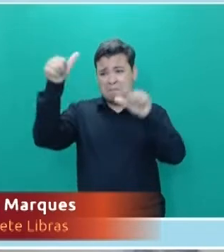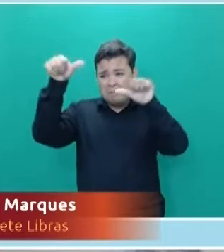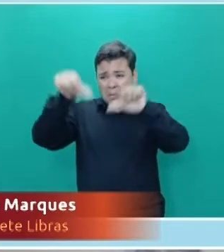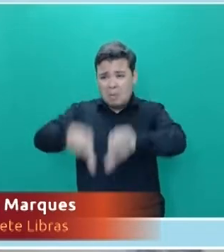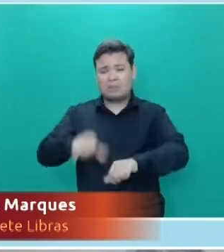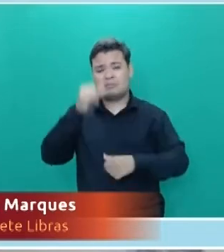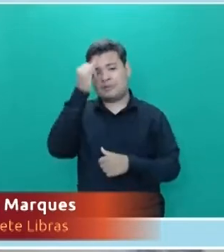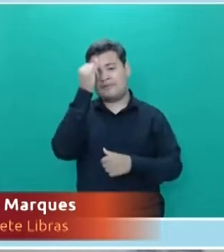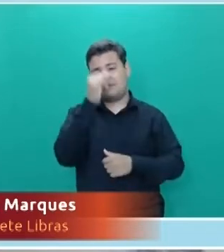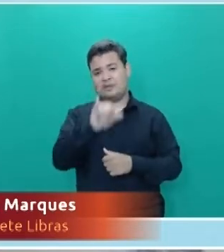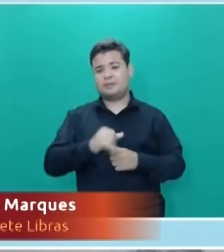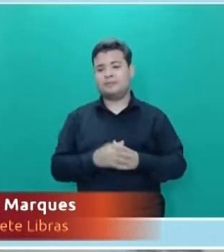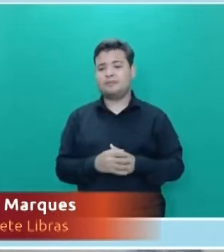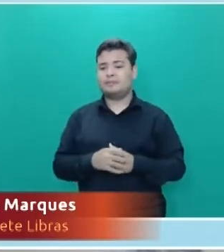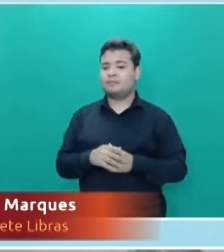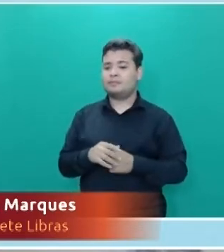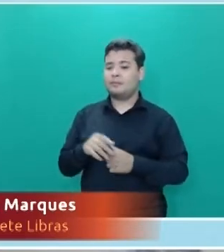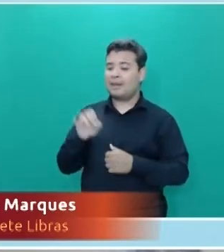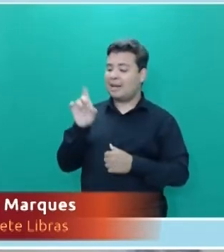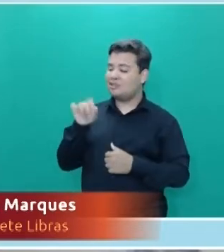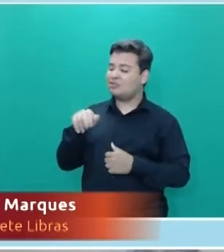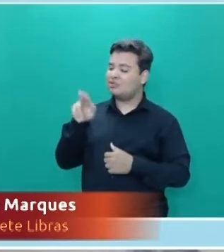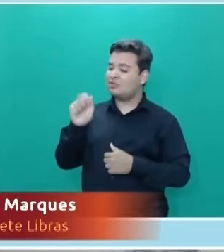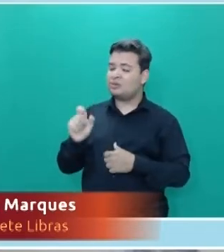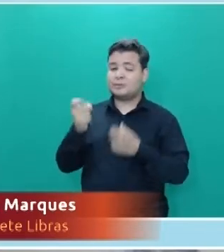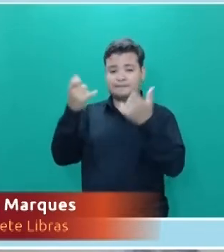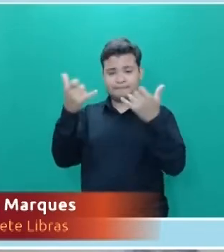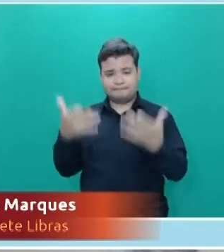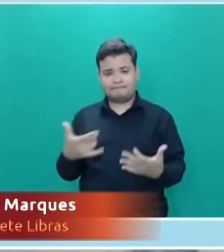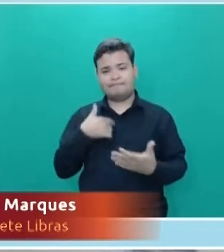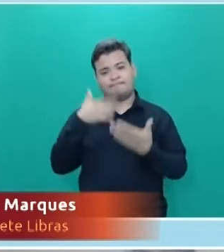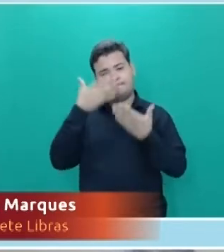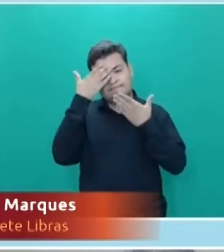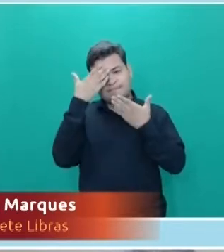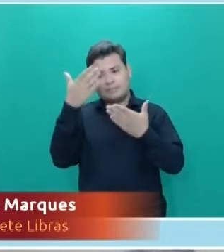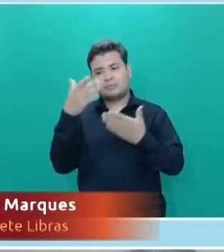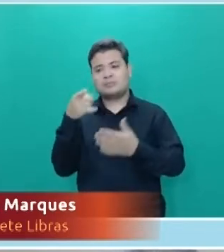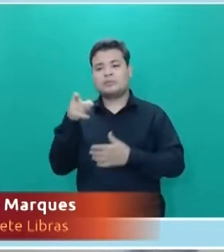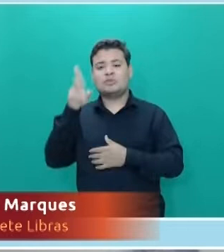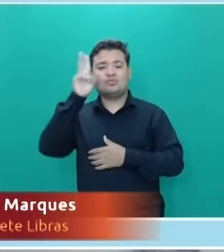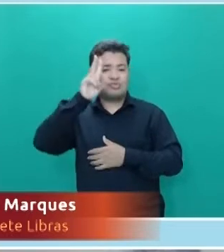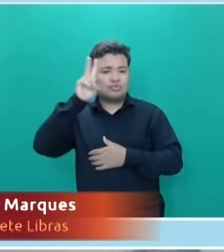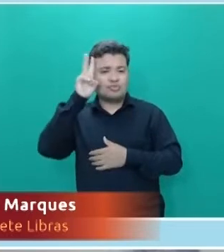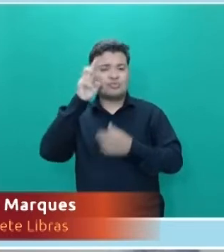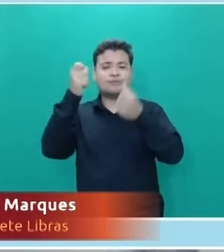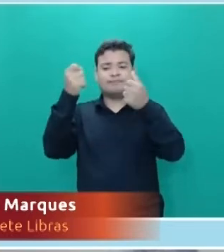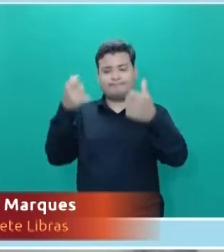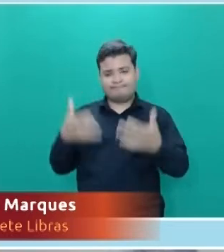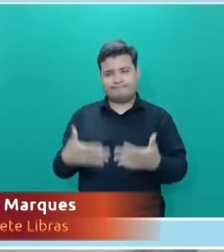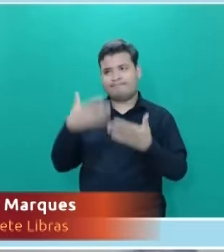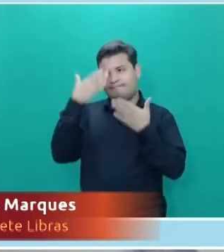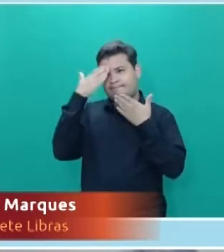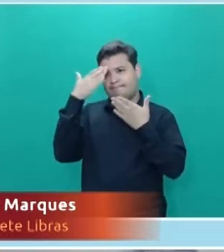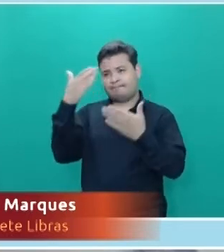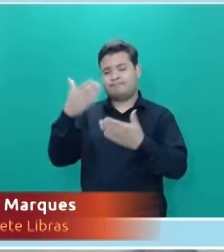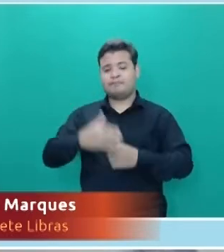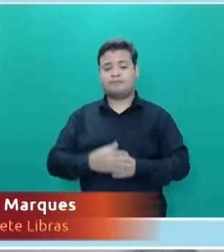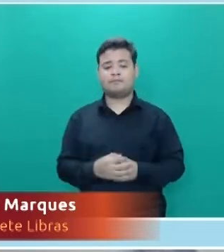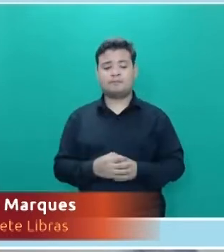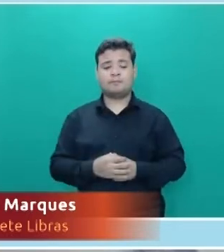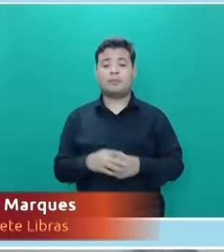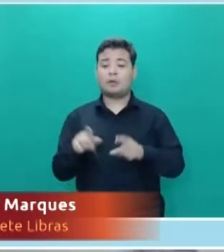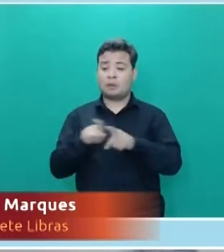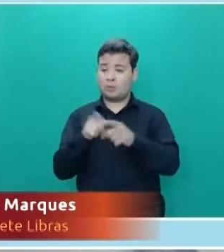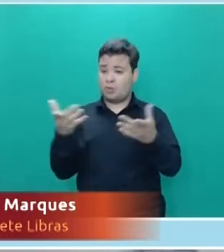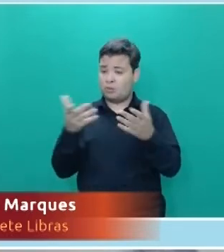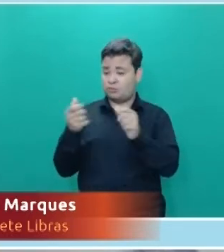Muito obrigada, Edna, por você compartilhar com a gente essa história e por você estar aqui com a gente para conscientizar as pessoas